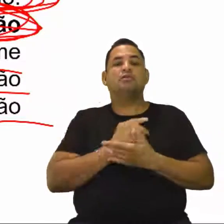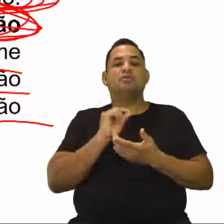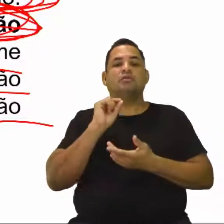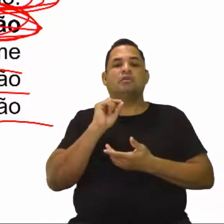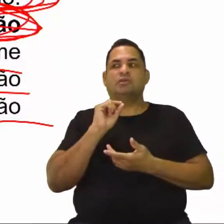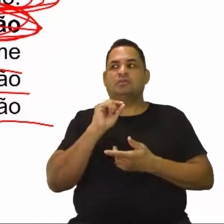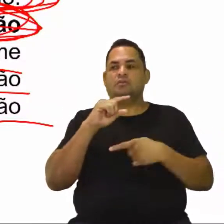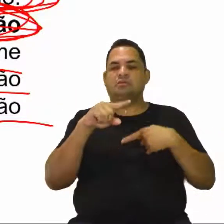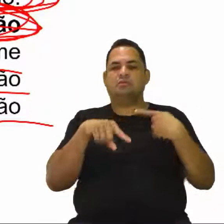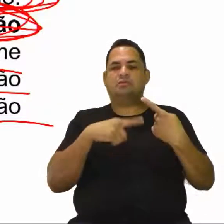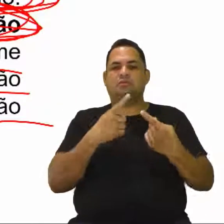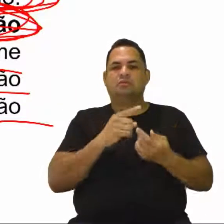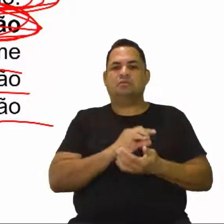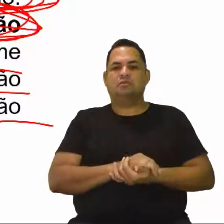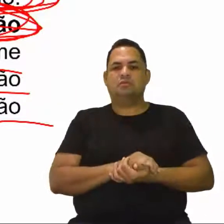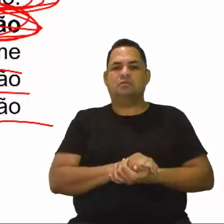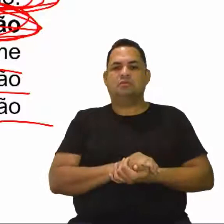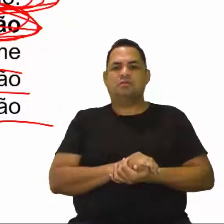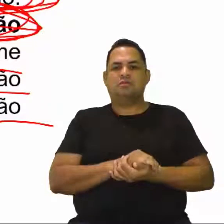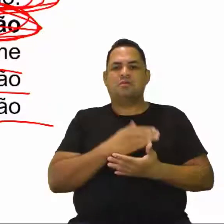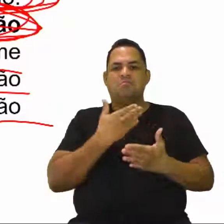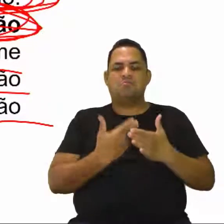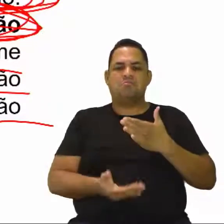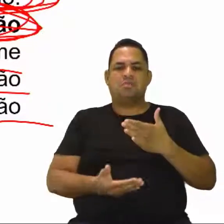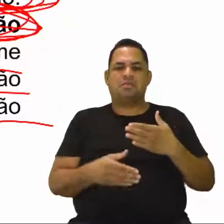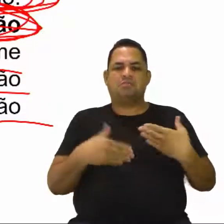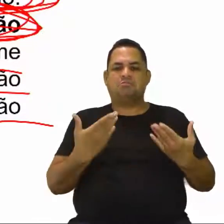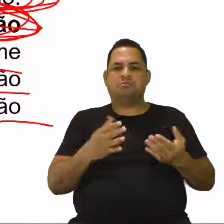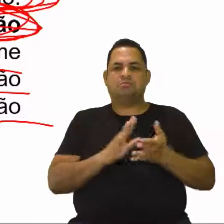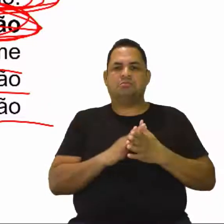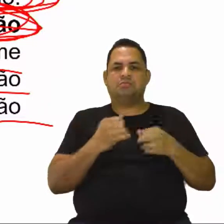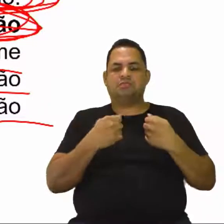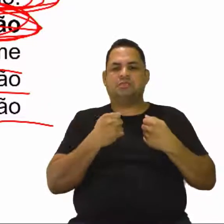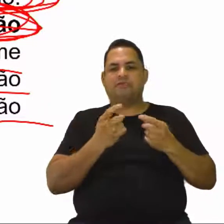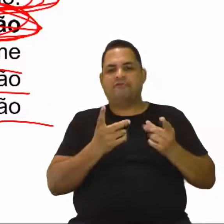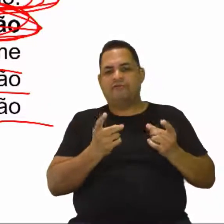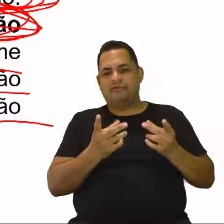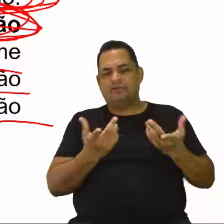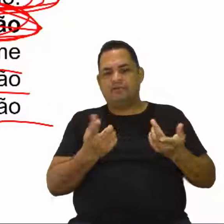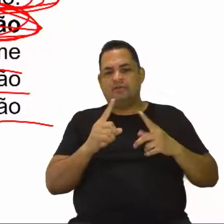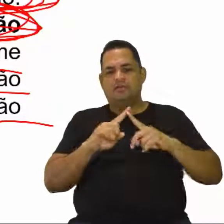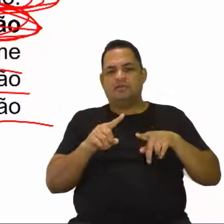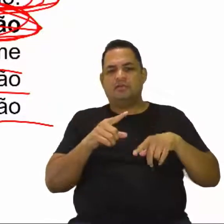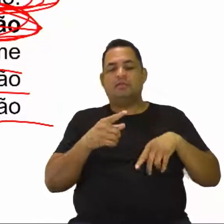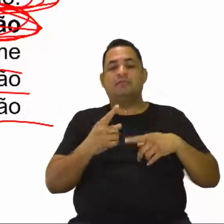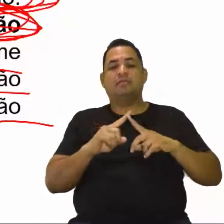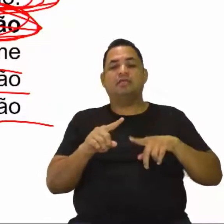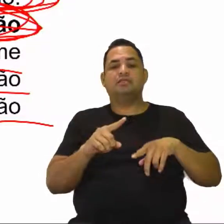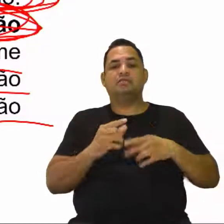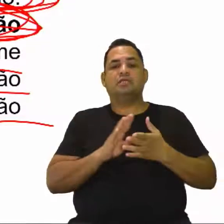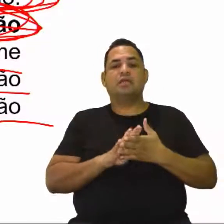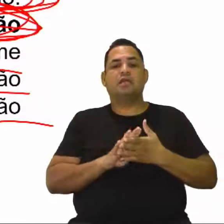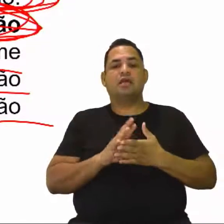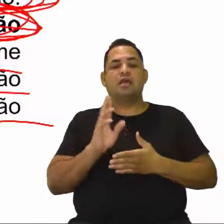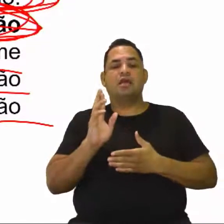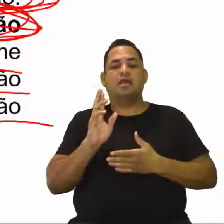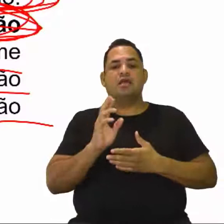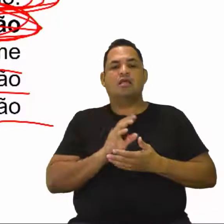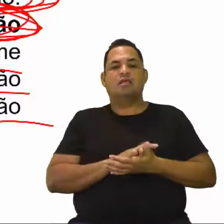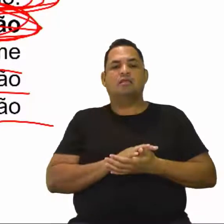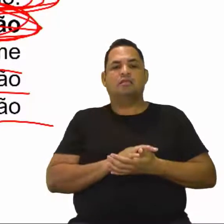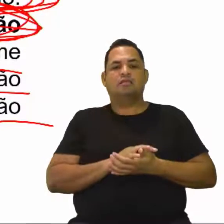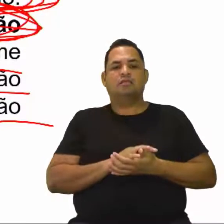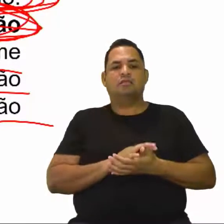quê? Não compro, desperdício. Eu tenho que vender. Mas aí o produtor, uma palma